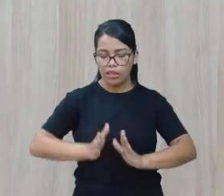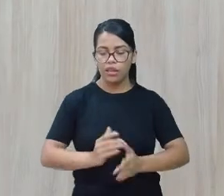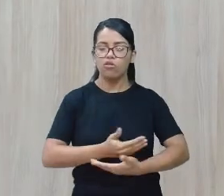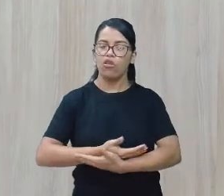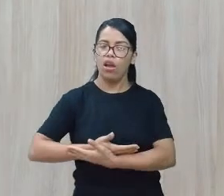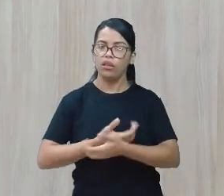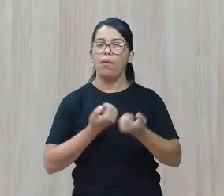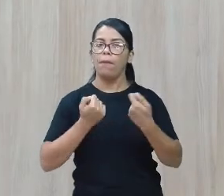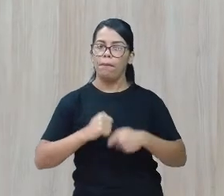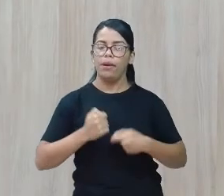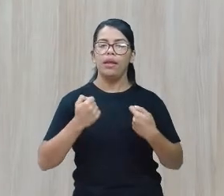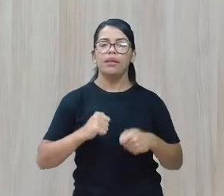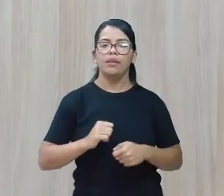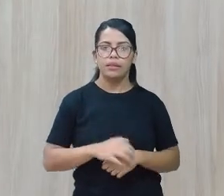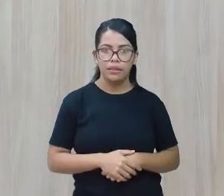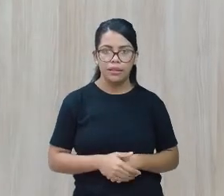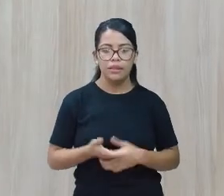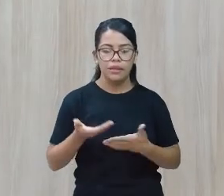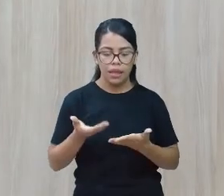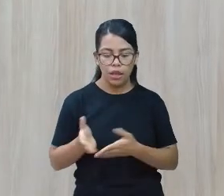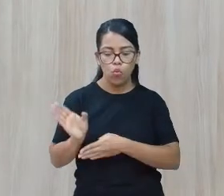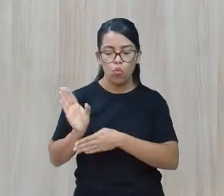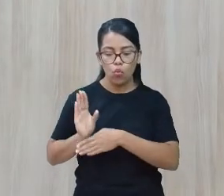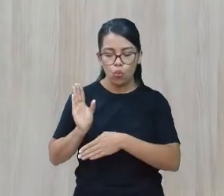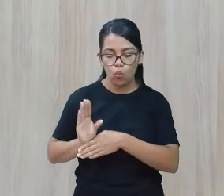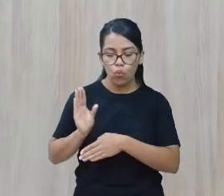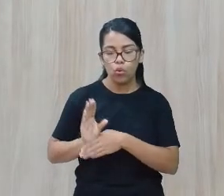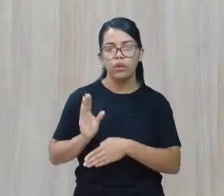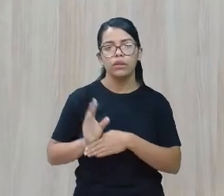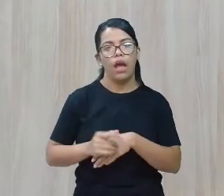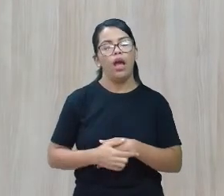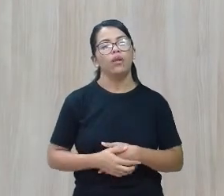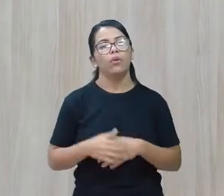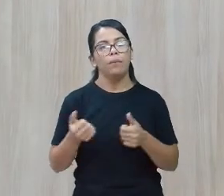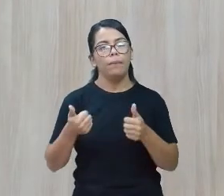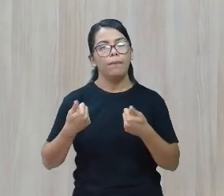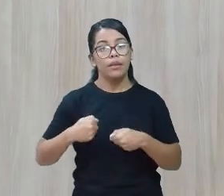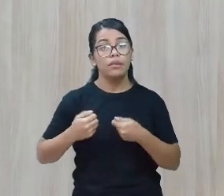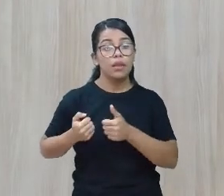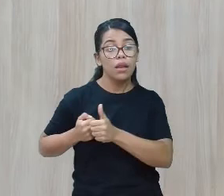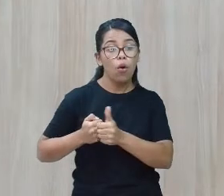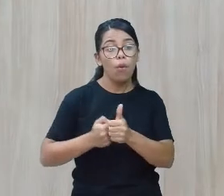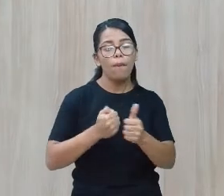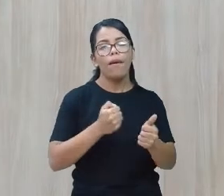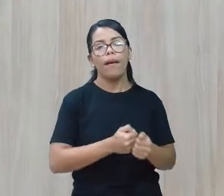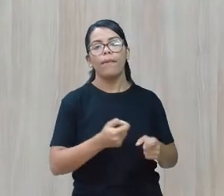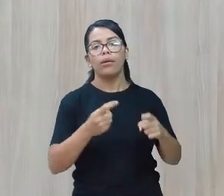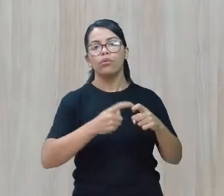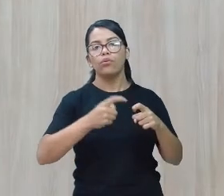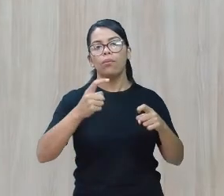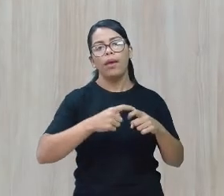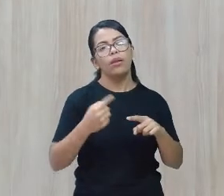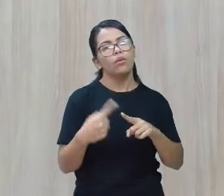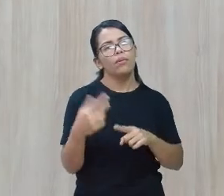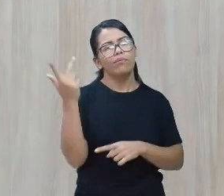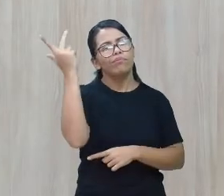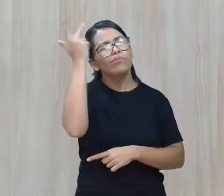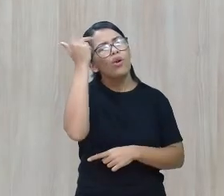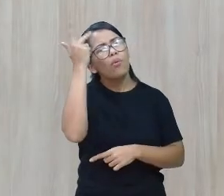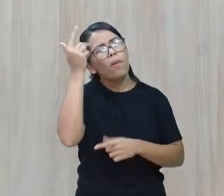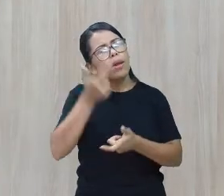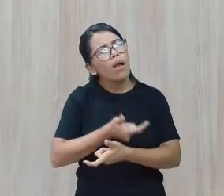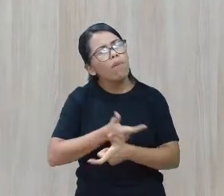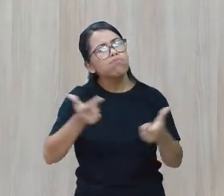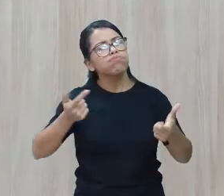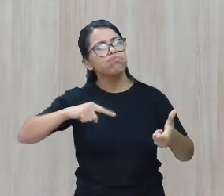ser acompanhada, e muito bem acompanhada pelos médicos, porque normalmente, em grande maioria, a